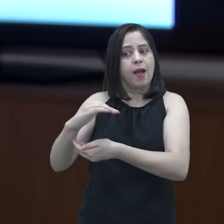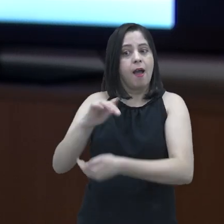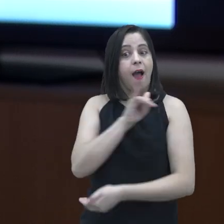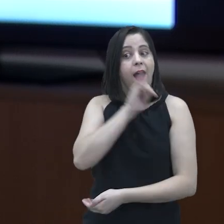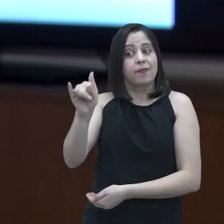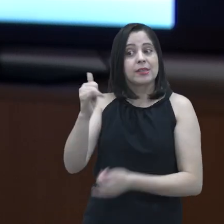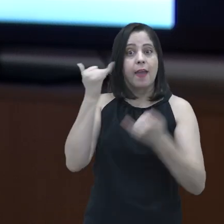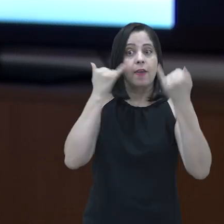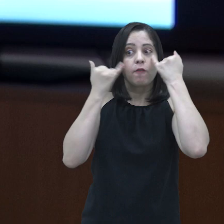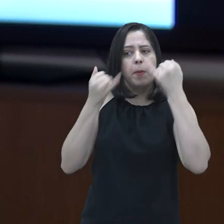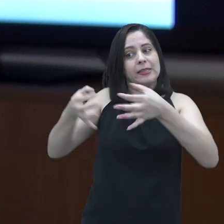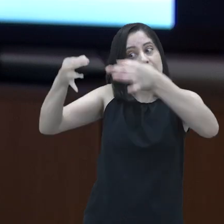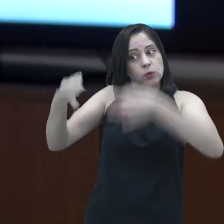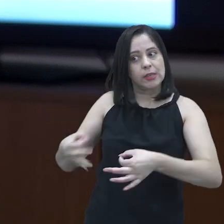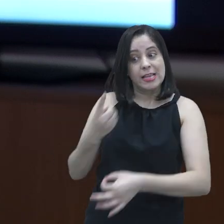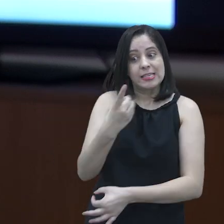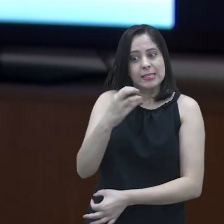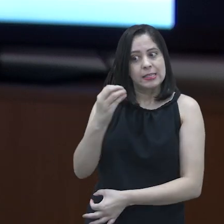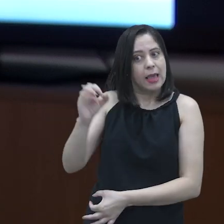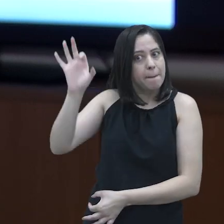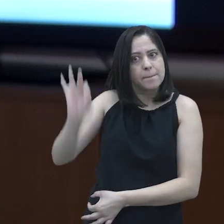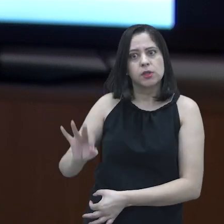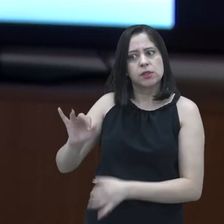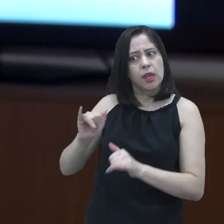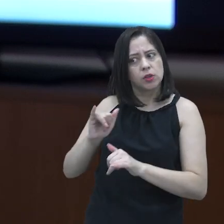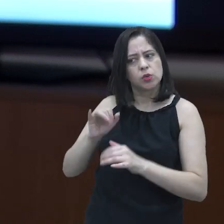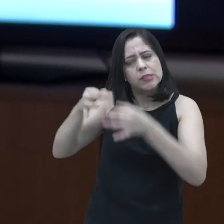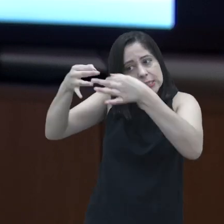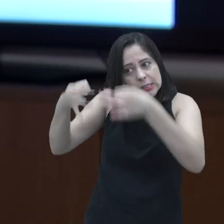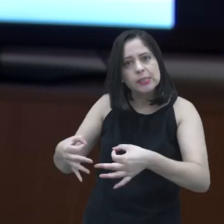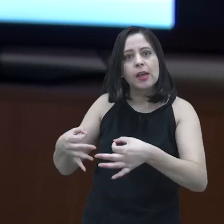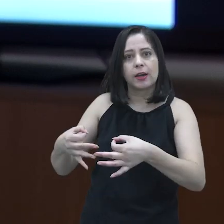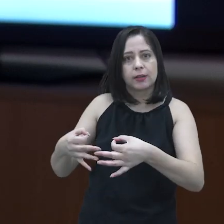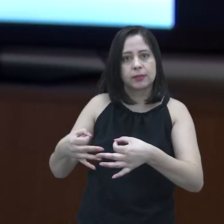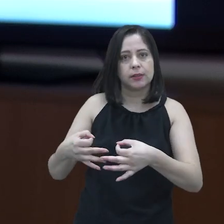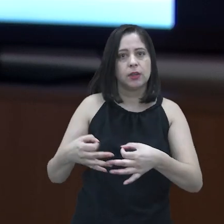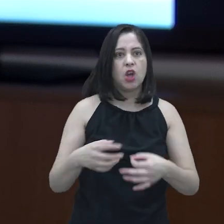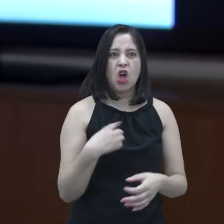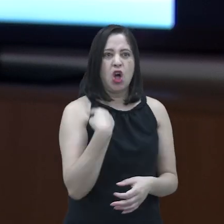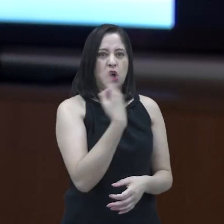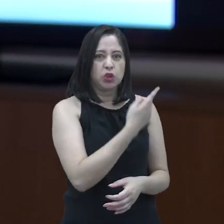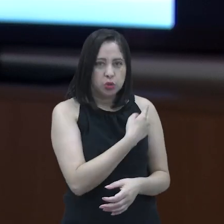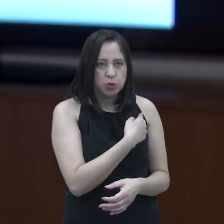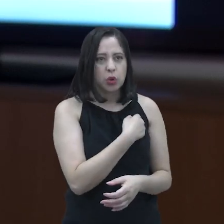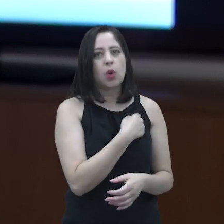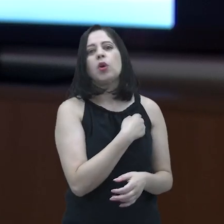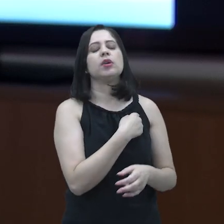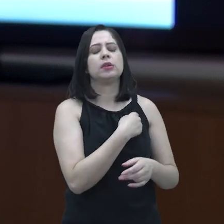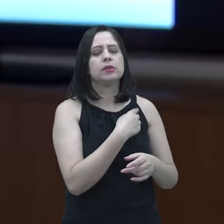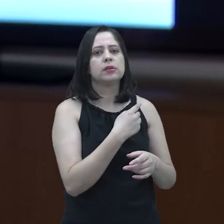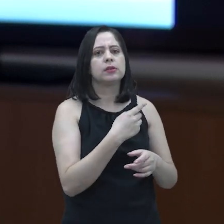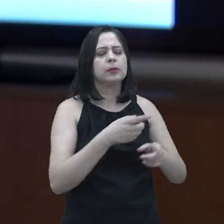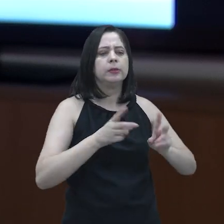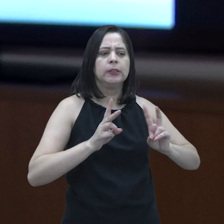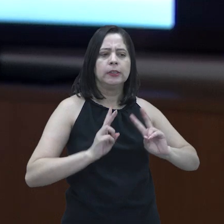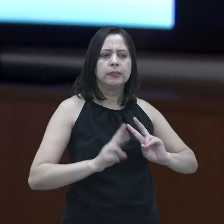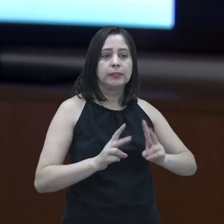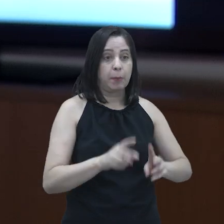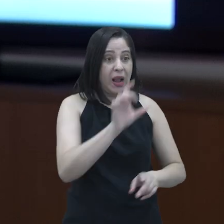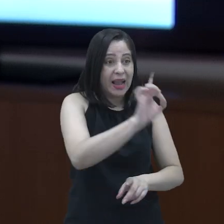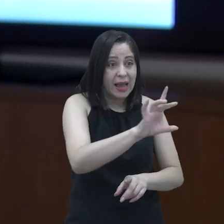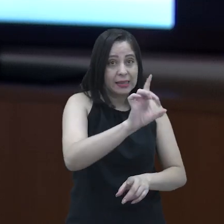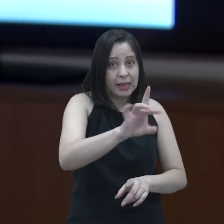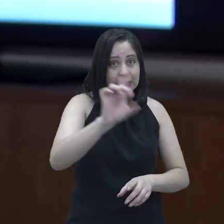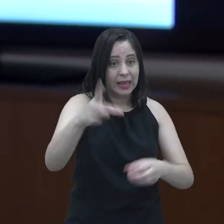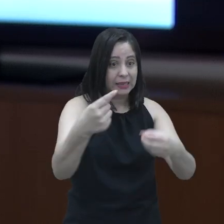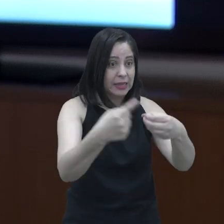mais antecipado e mais preciso possível. A gente não faz o que se chama a gestão do desastre, a gestão do alerta,